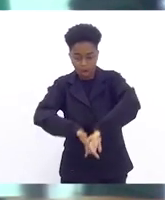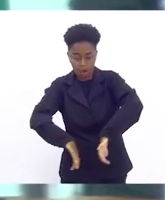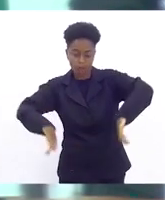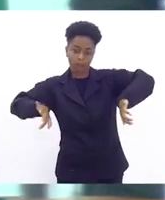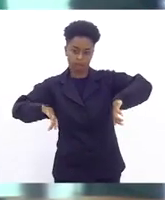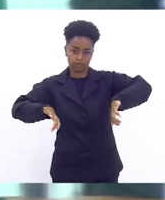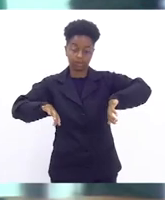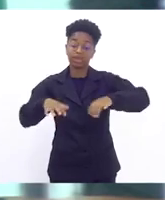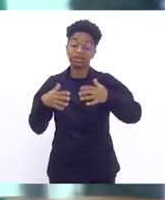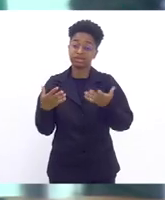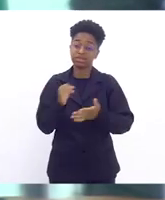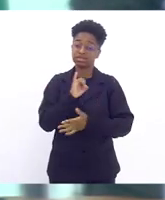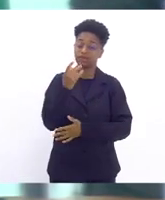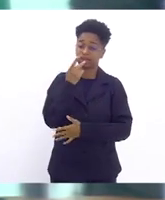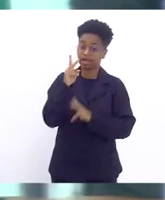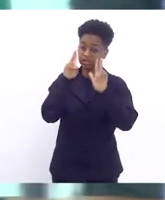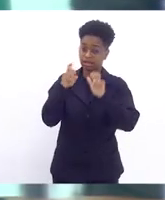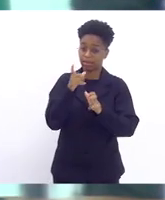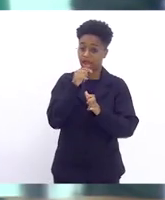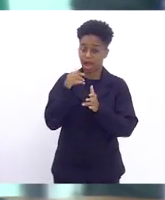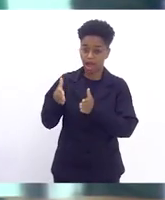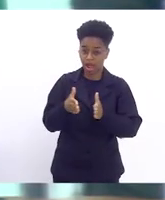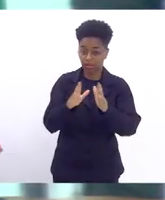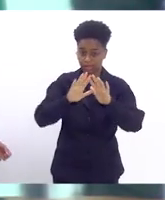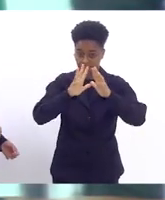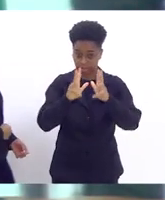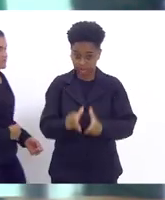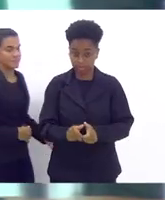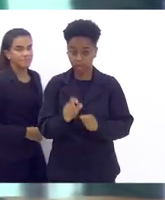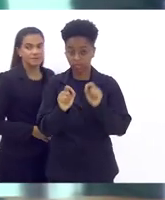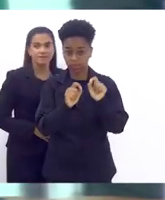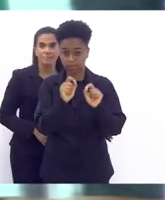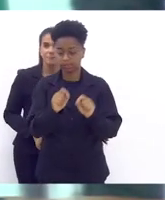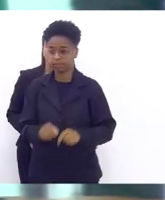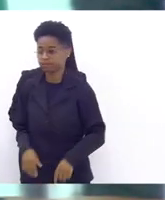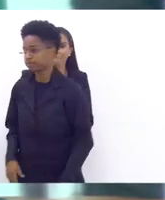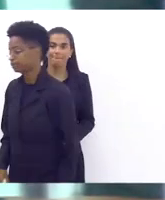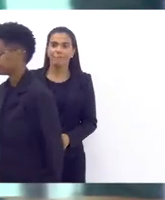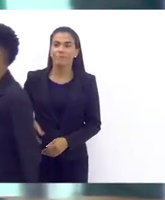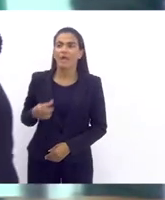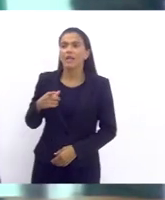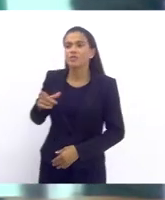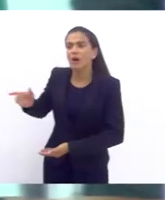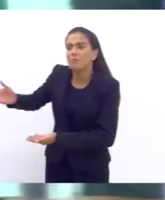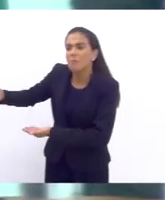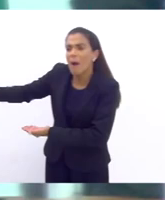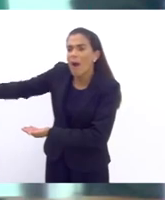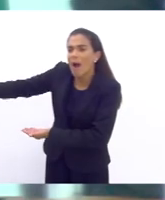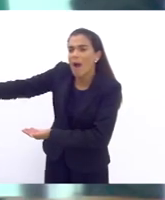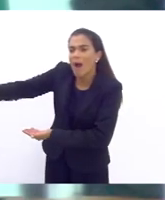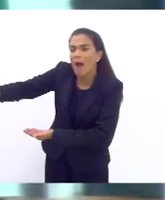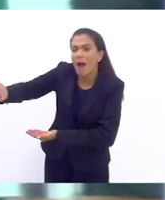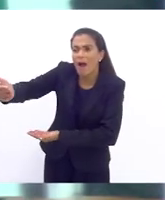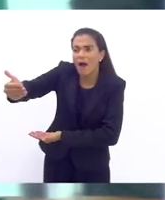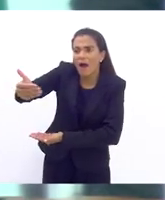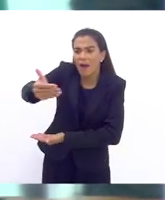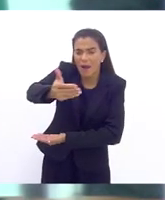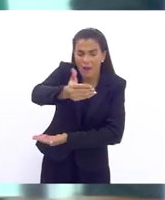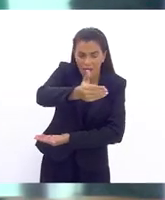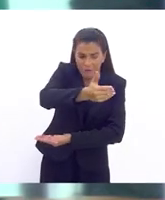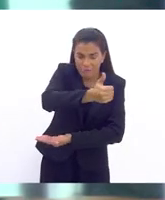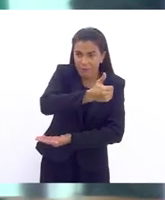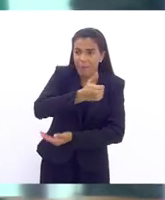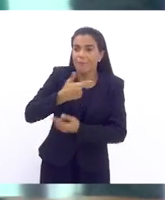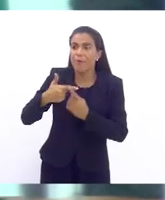Enfim então quando a gente tá falando em limpar rio quando a gente tá falando de assoreamento de rio é na verdade a gente só retirar aquela camada que foi assoreada que foi carreada para dentro do Rio